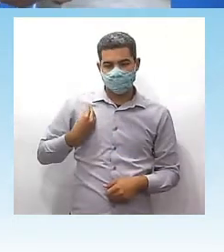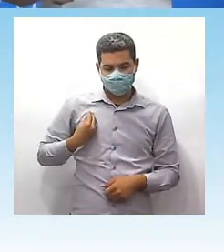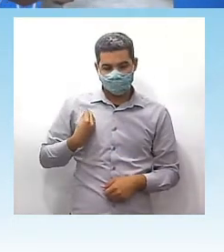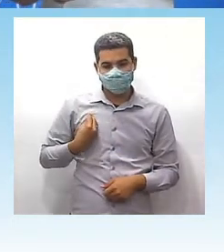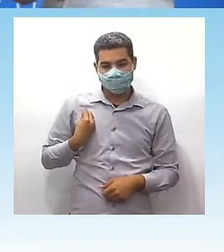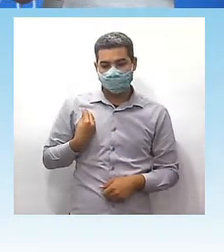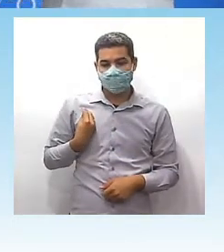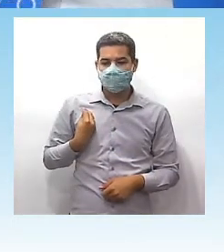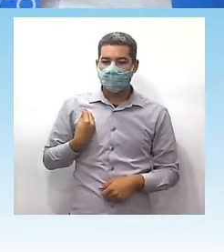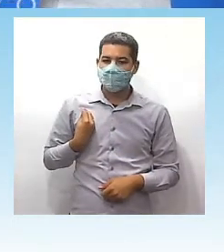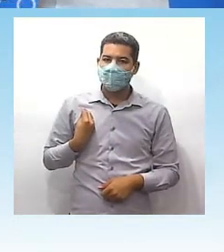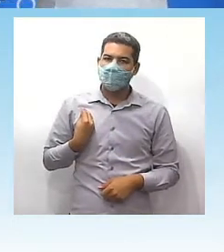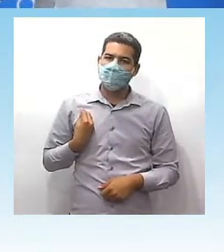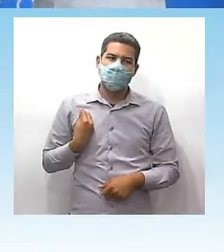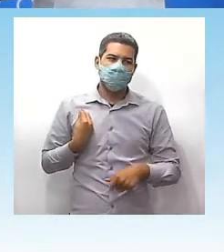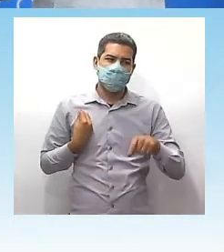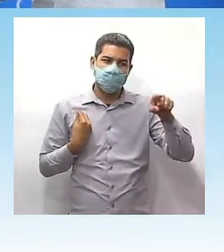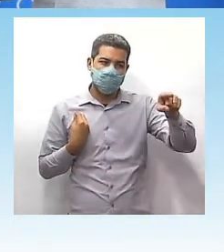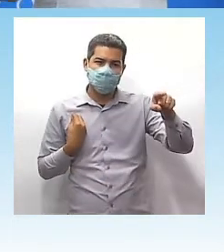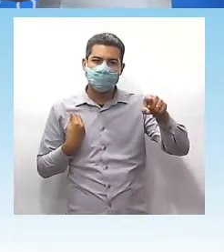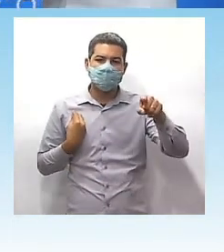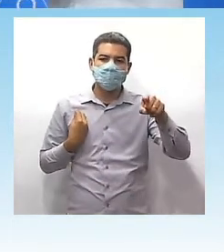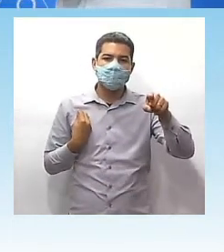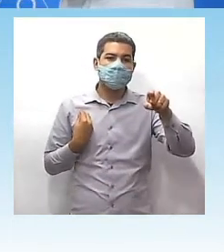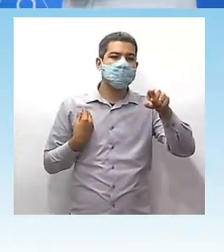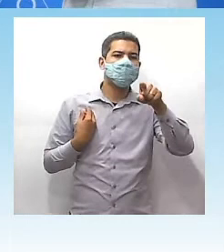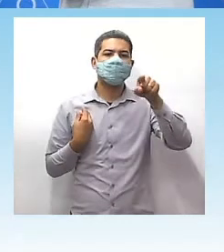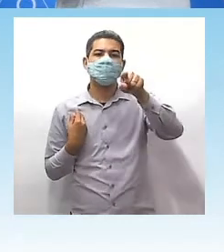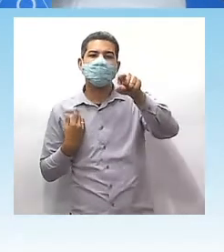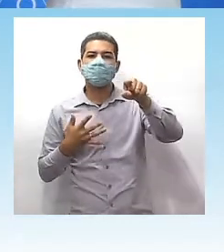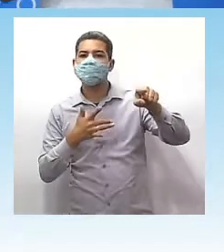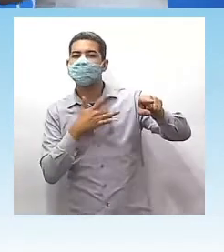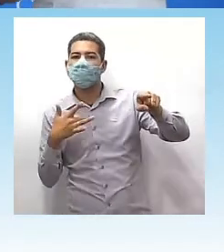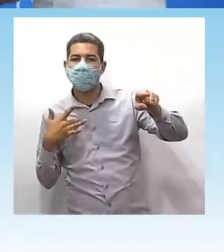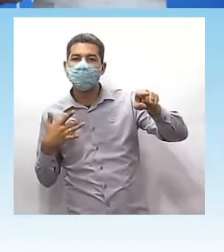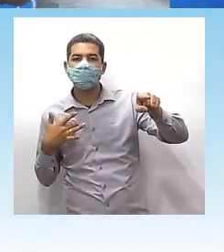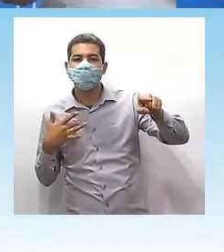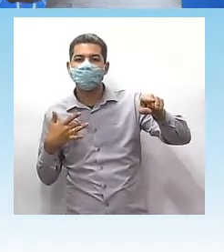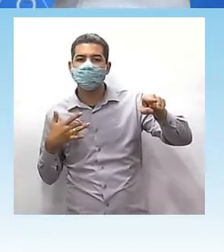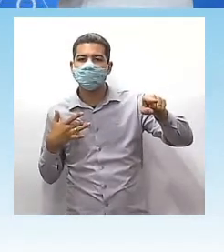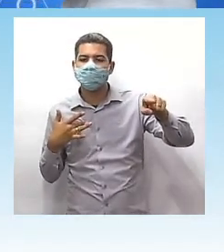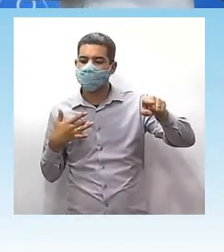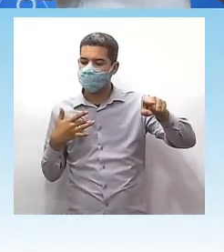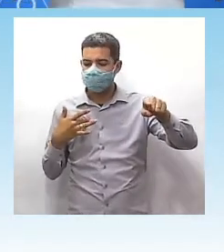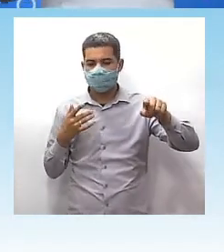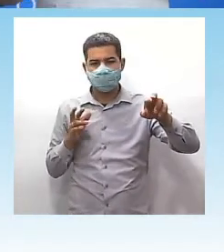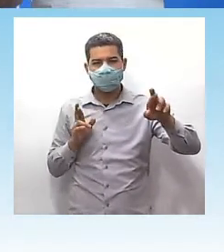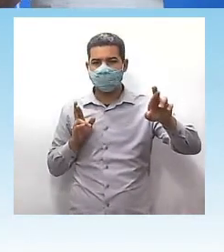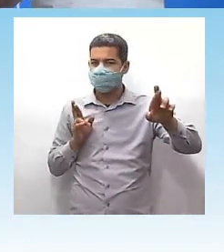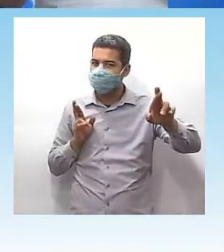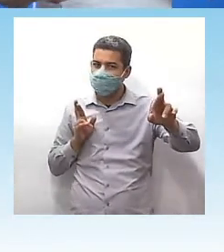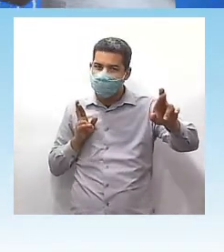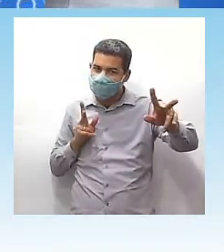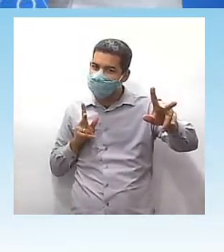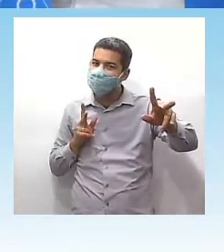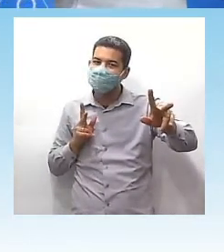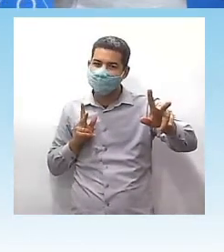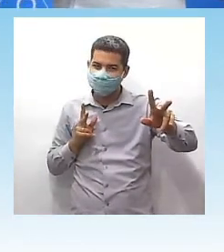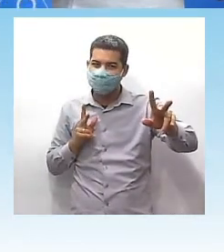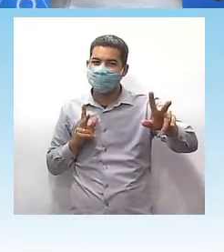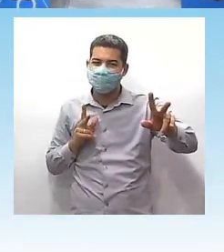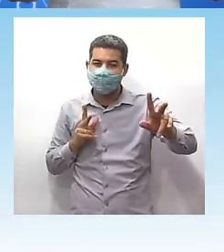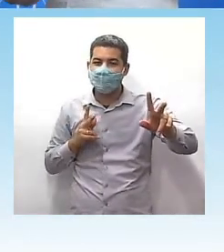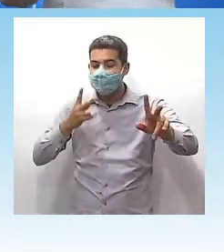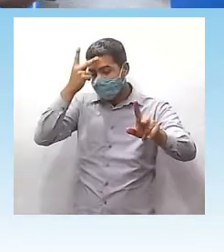tem chance igual. Eu não posso comparar essa pessoa com um adulto da mesma idade, com um jovem da mesma idade, com